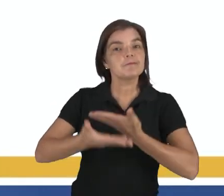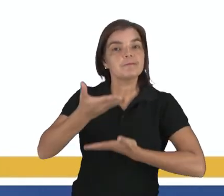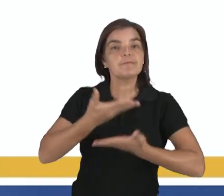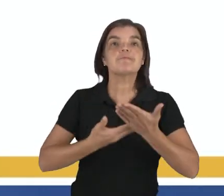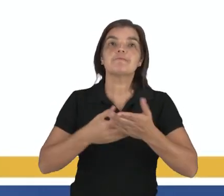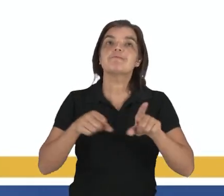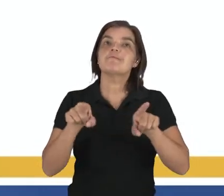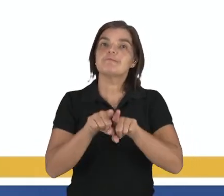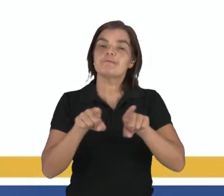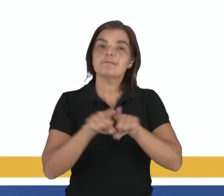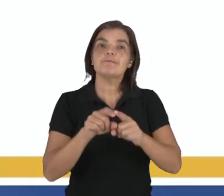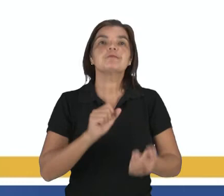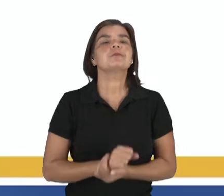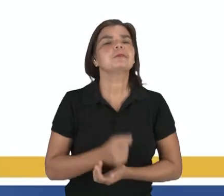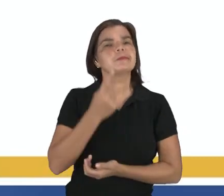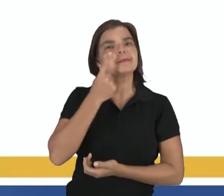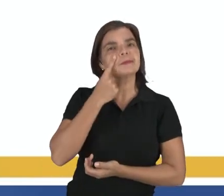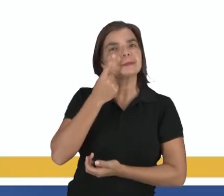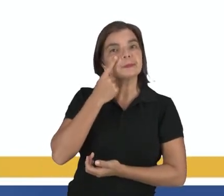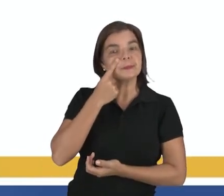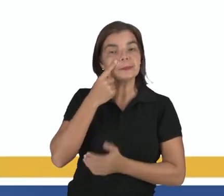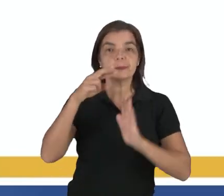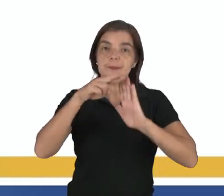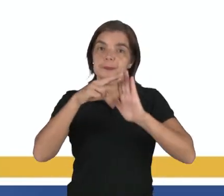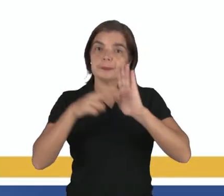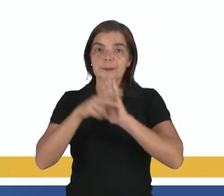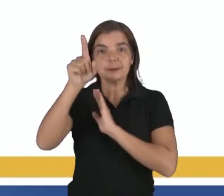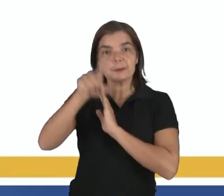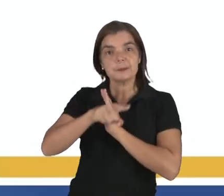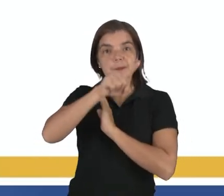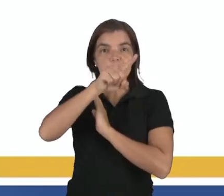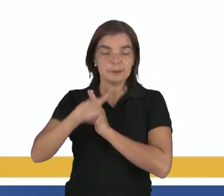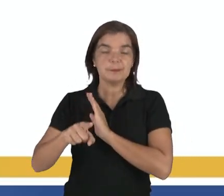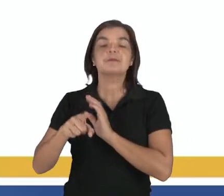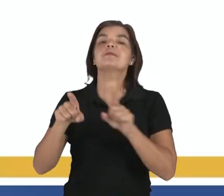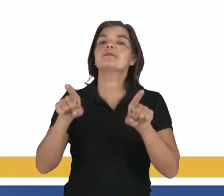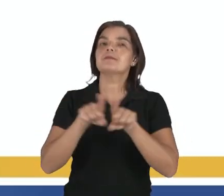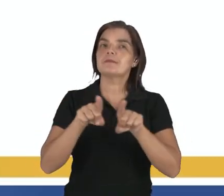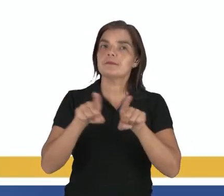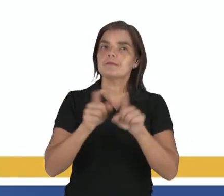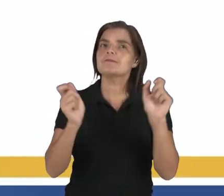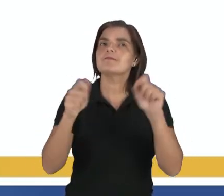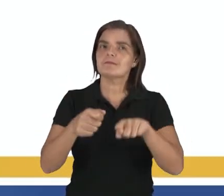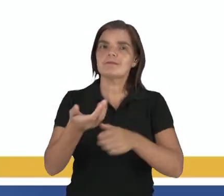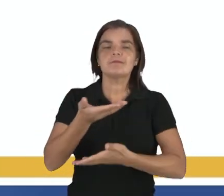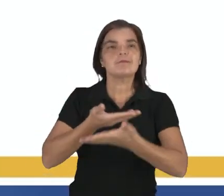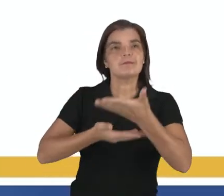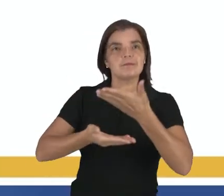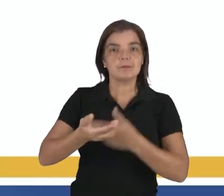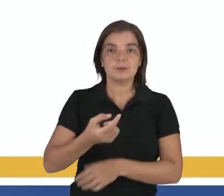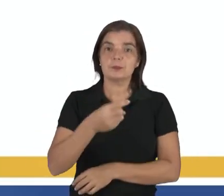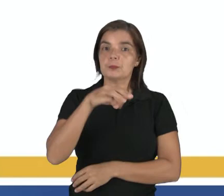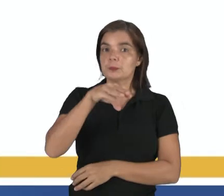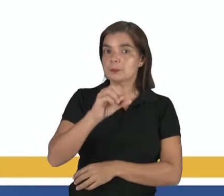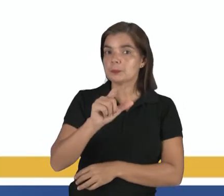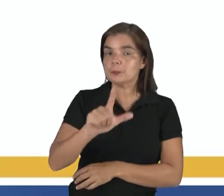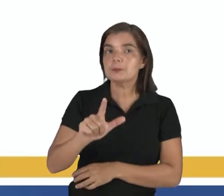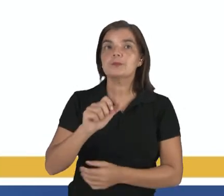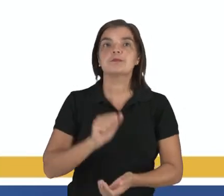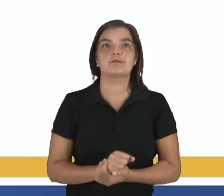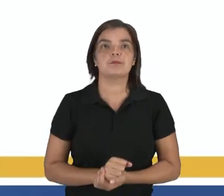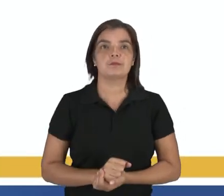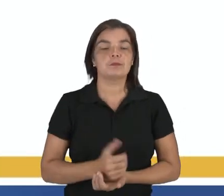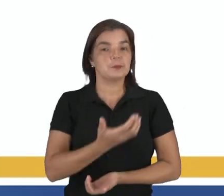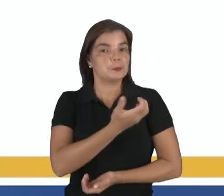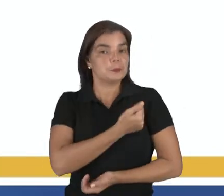da estequiometria. Aqui a gente vai trabalhar com regrinha de 3 para determinar, e aí a gente pode ter as relações mol